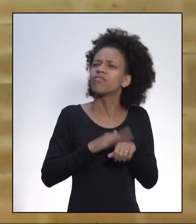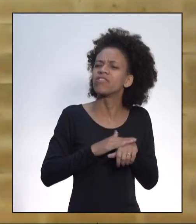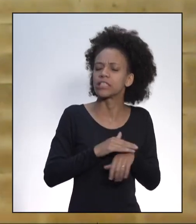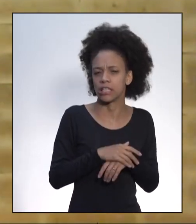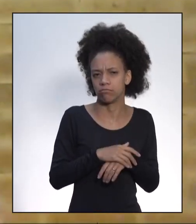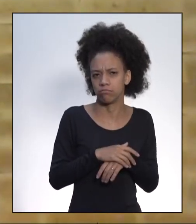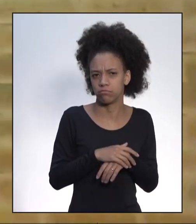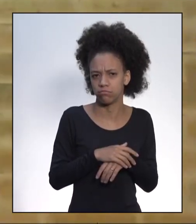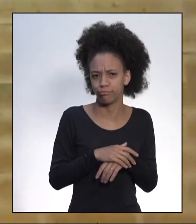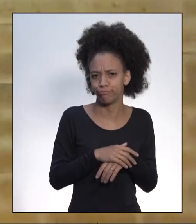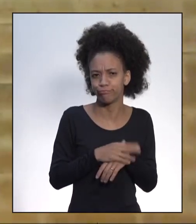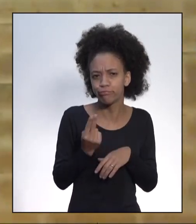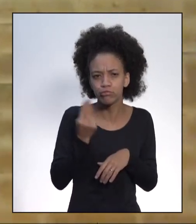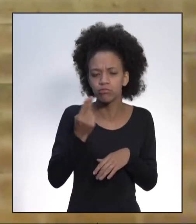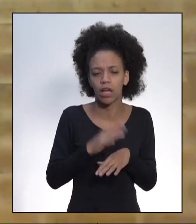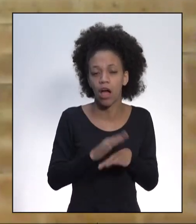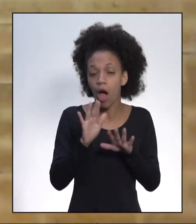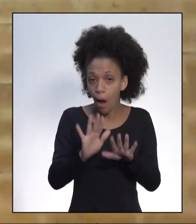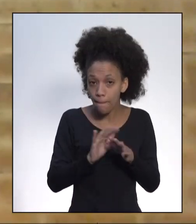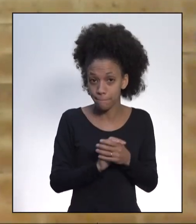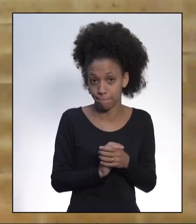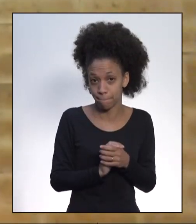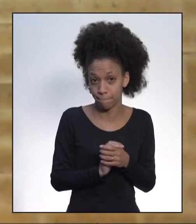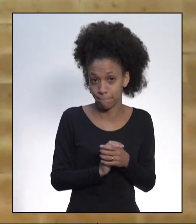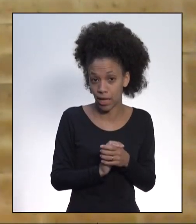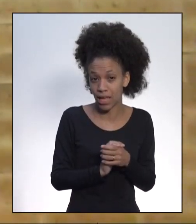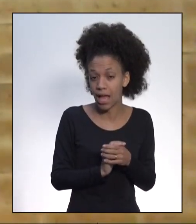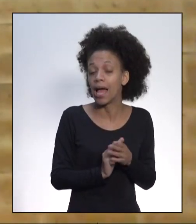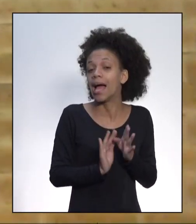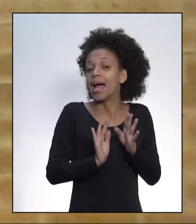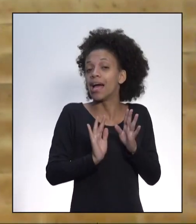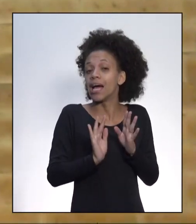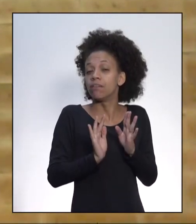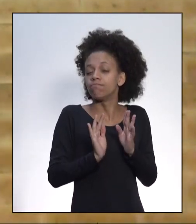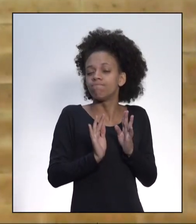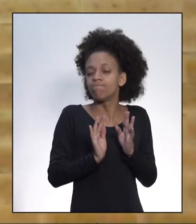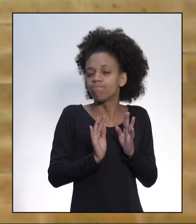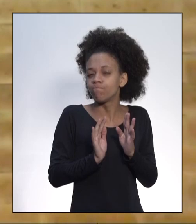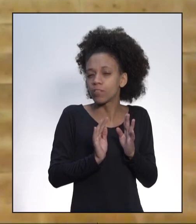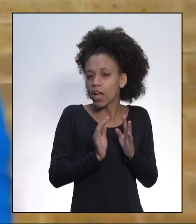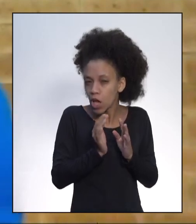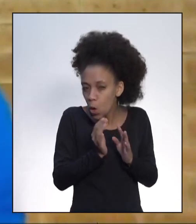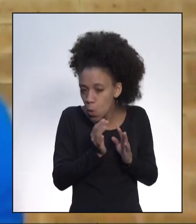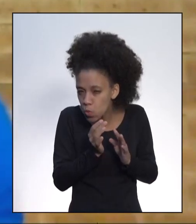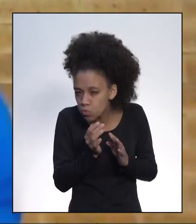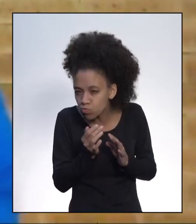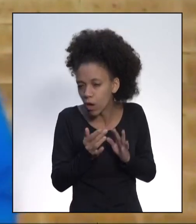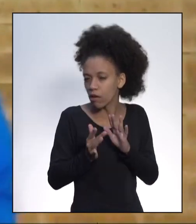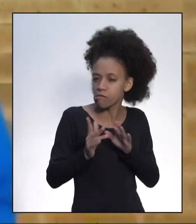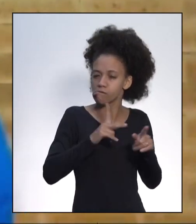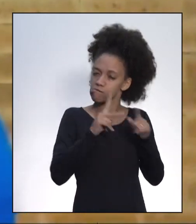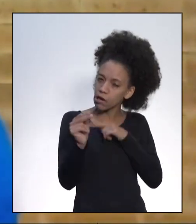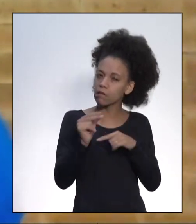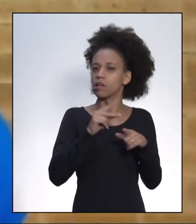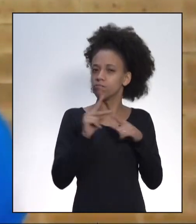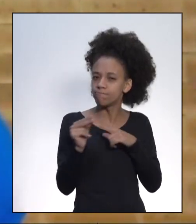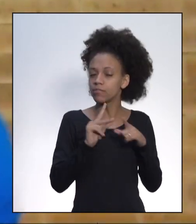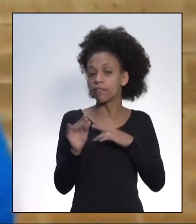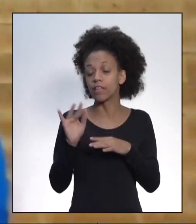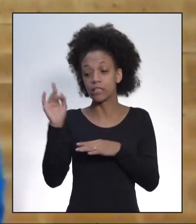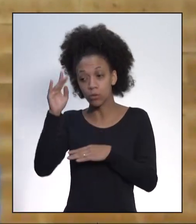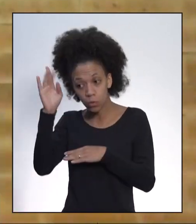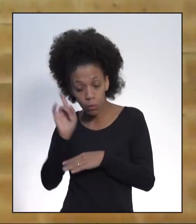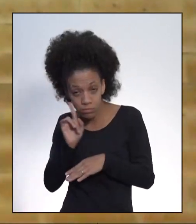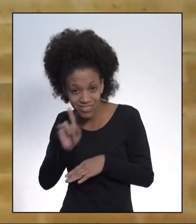Meu, não dá, as mesmas coisas que eu fazia nos Estados Unidos, que eu conseguia, né, me virar lá, não seria, não eram tão bons no Brasil para